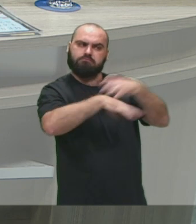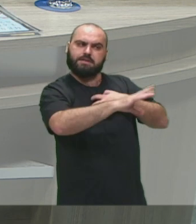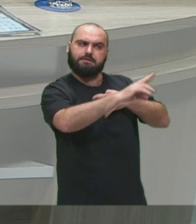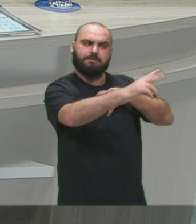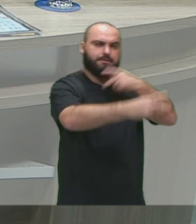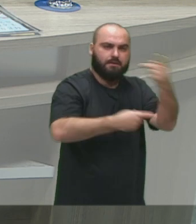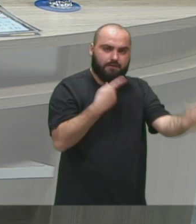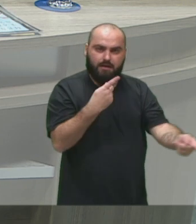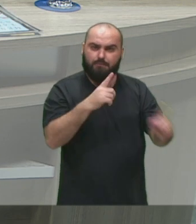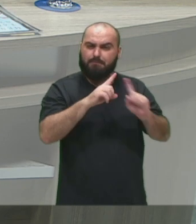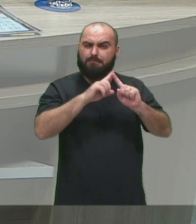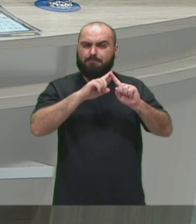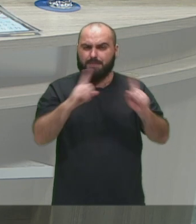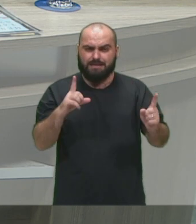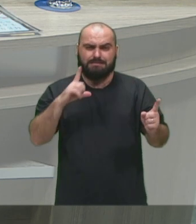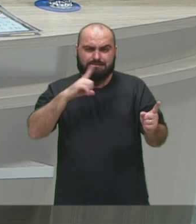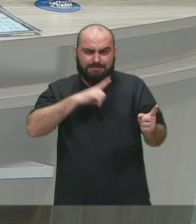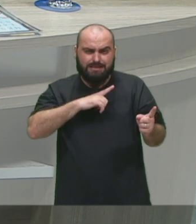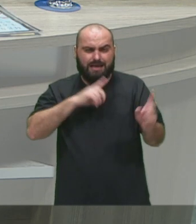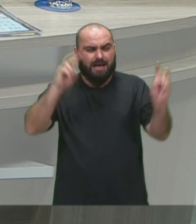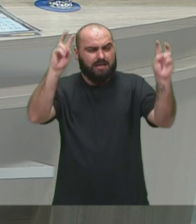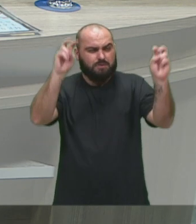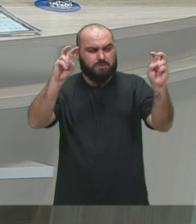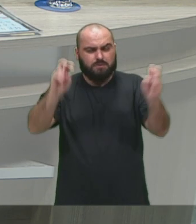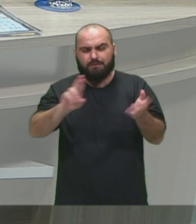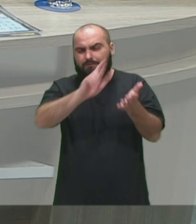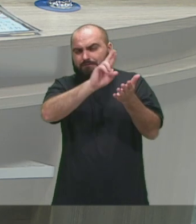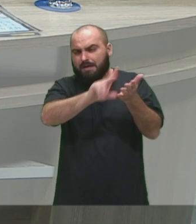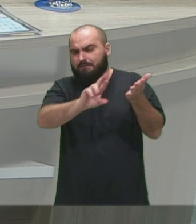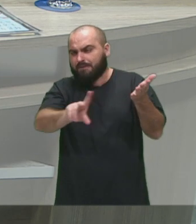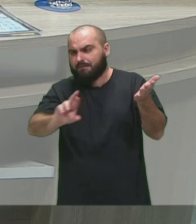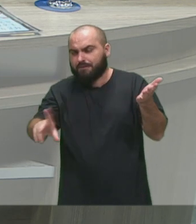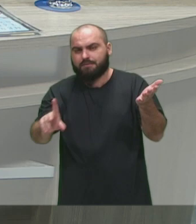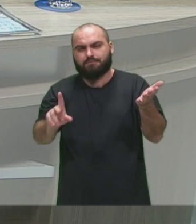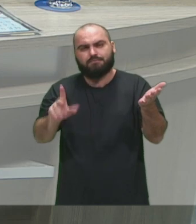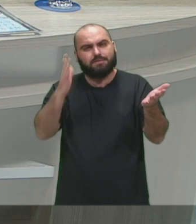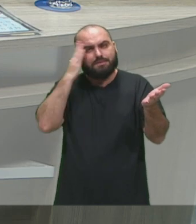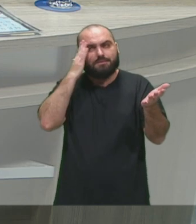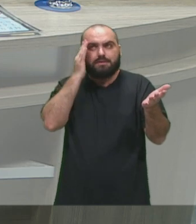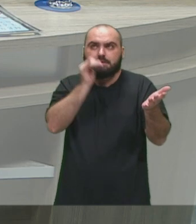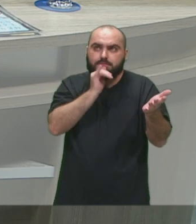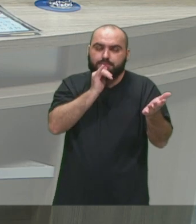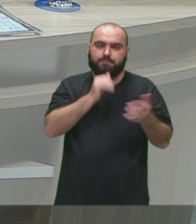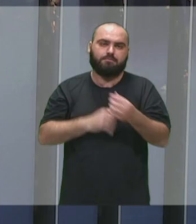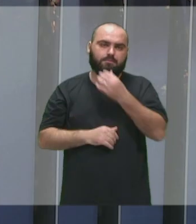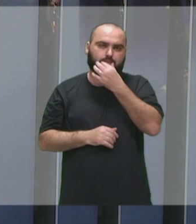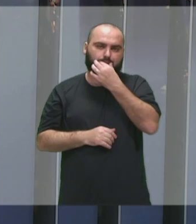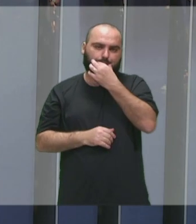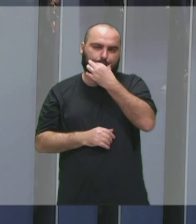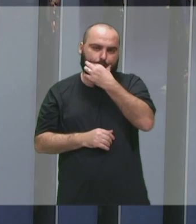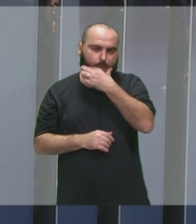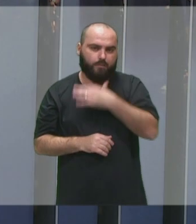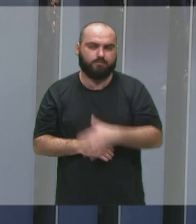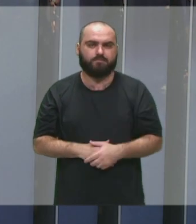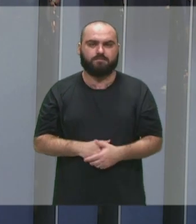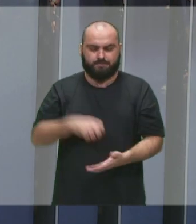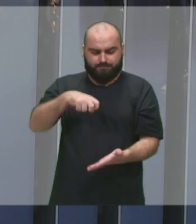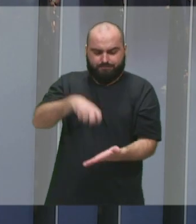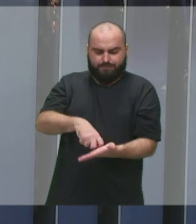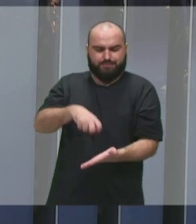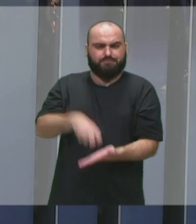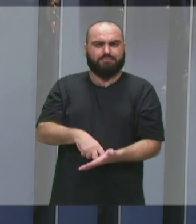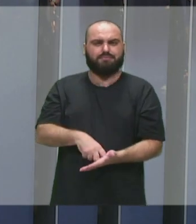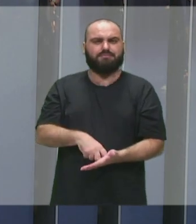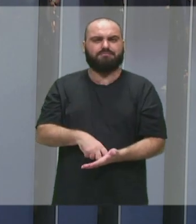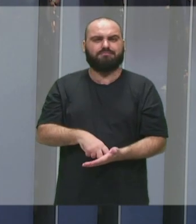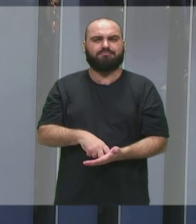Mas ainda existe muito assunto tabu, principalmente assim, a gente falou de várias coisas, por exemplo, a impunidade e não